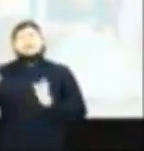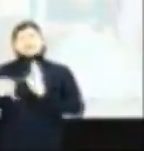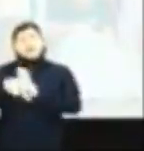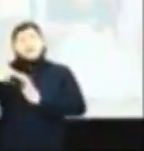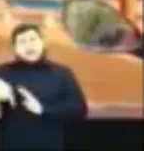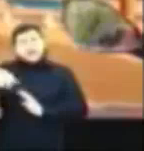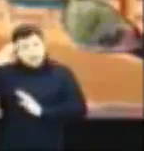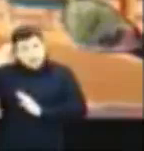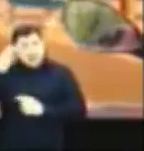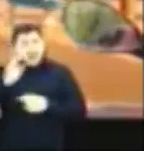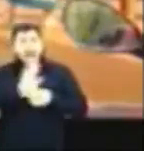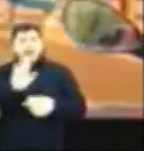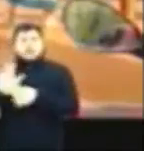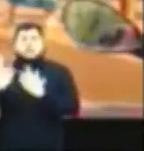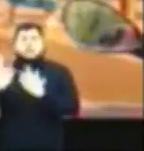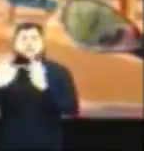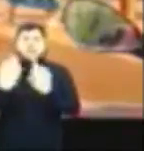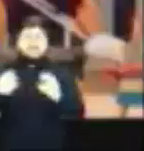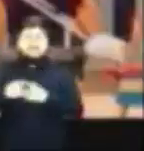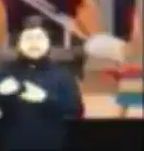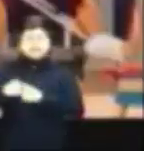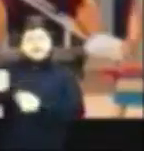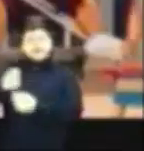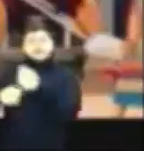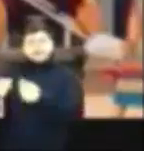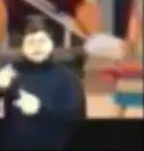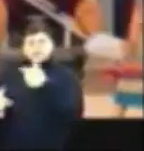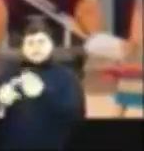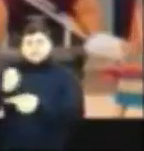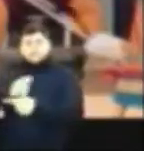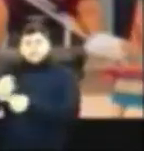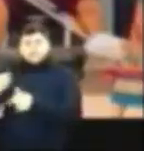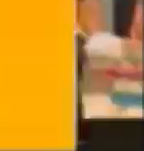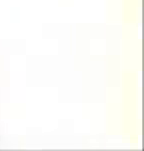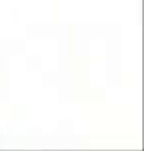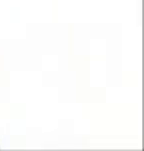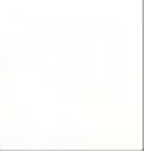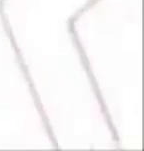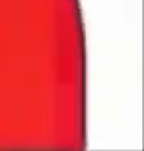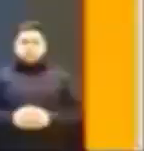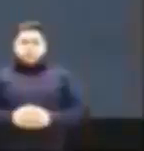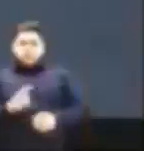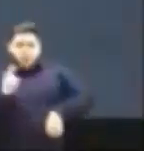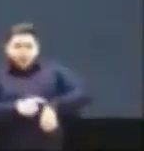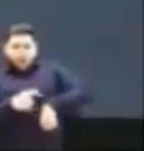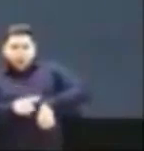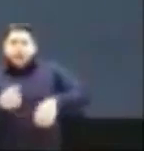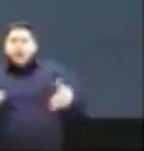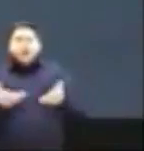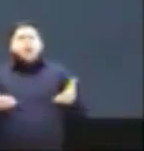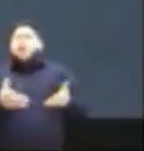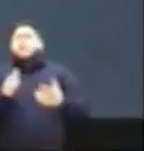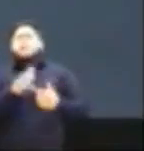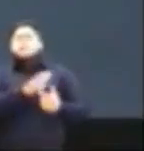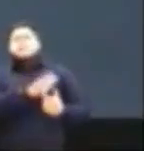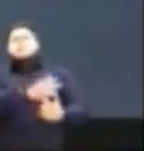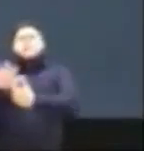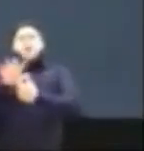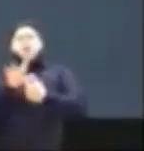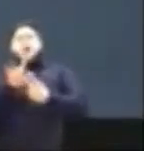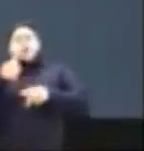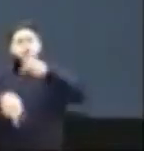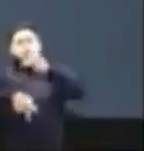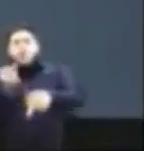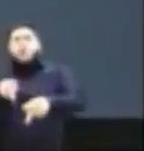de R$600 para atender as nossas famílias e criar empregos no nosso comércio. É hora de mostrar ao povo que